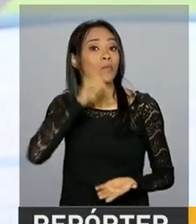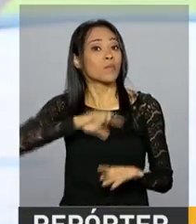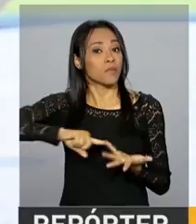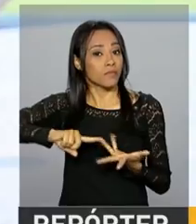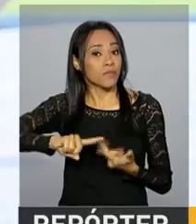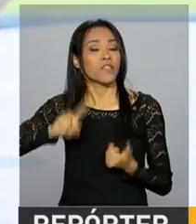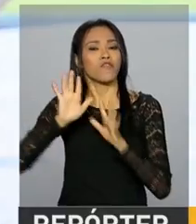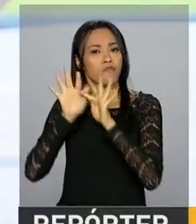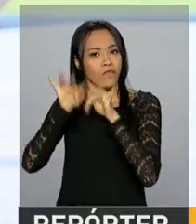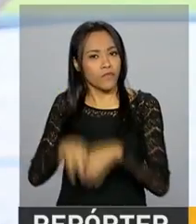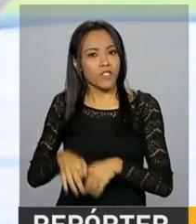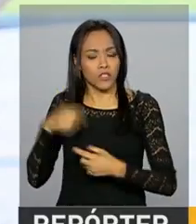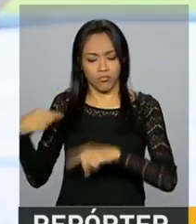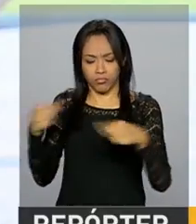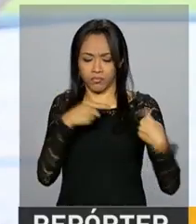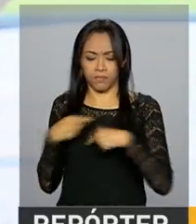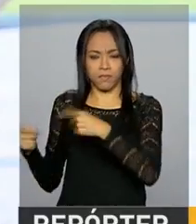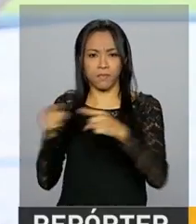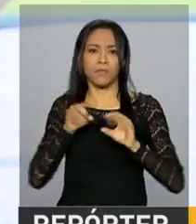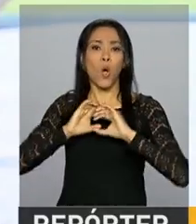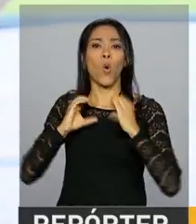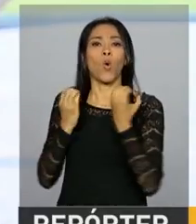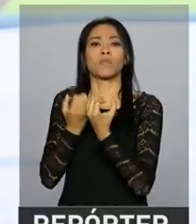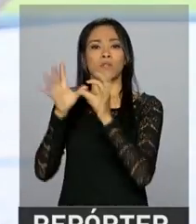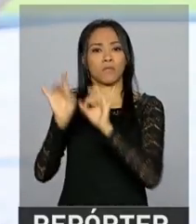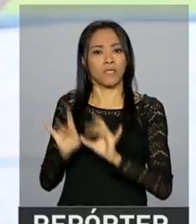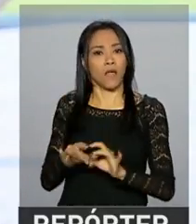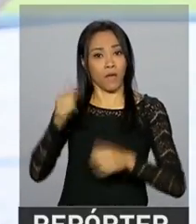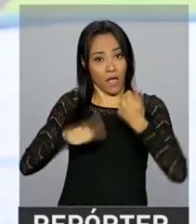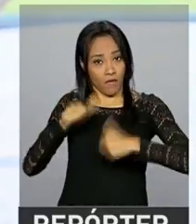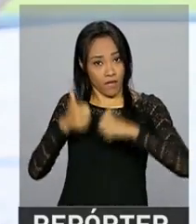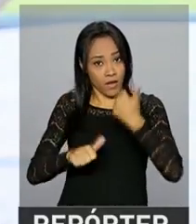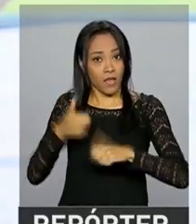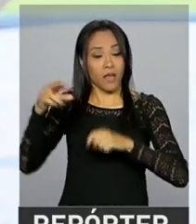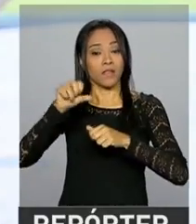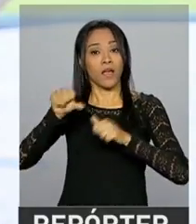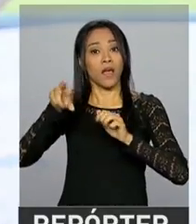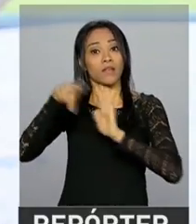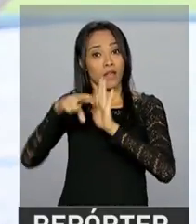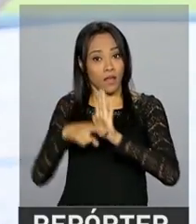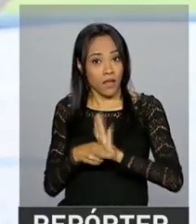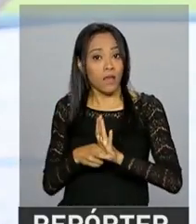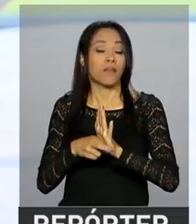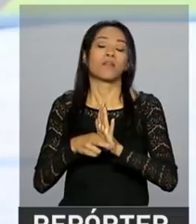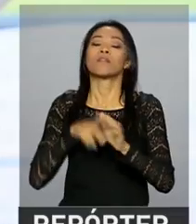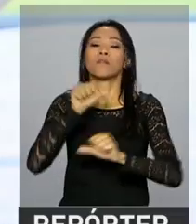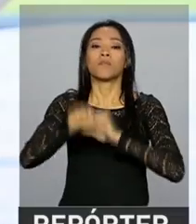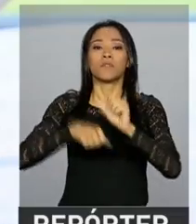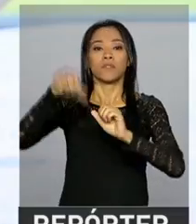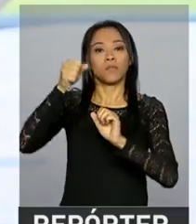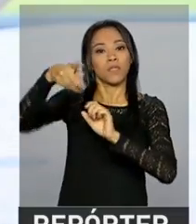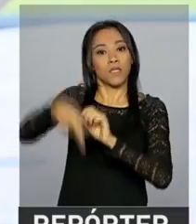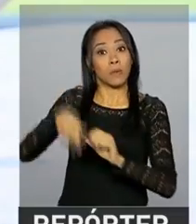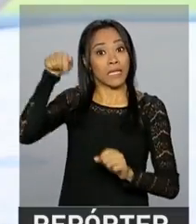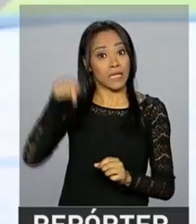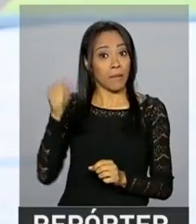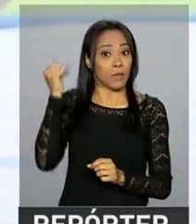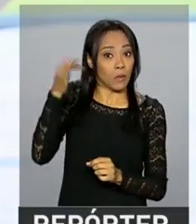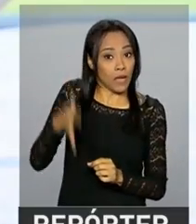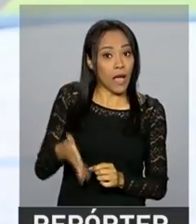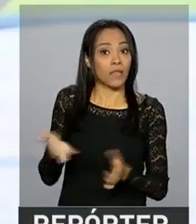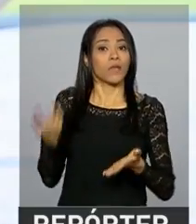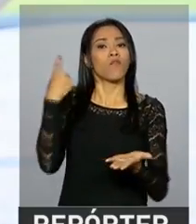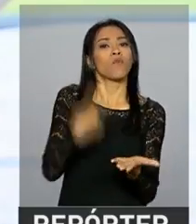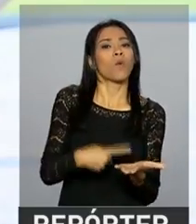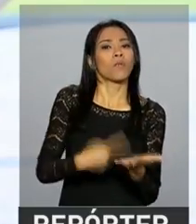de discussões na comissão especial que analisa a reforma da previdência já na madrugada de hoje está prevista para às 10 e meia a